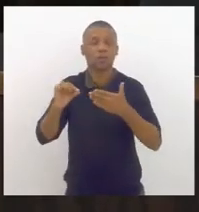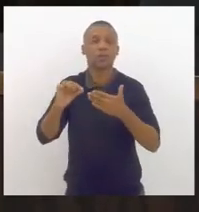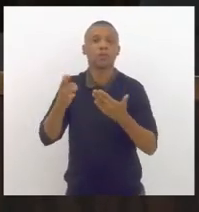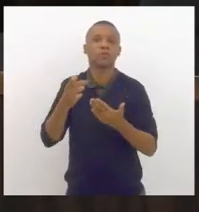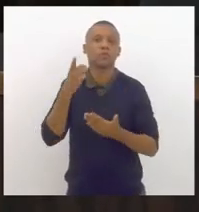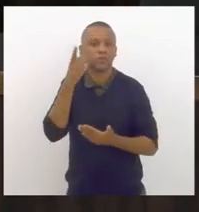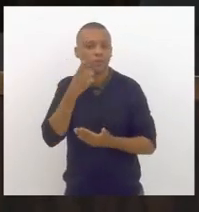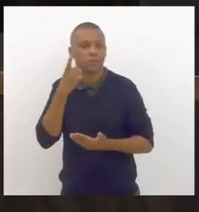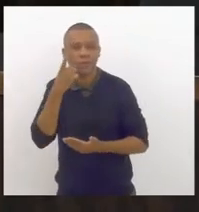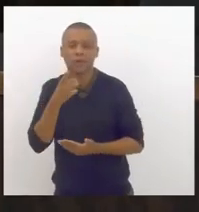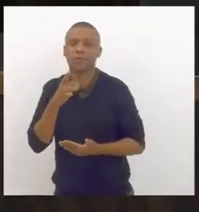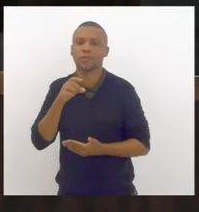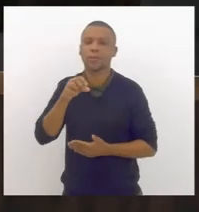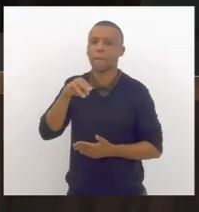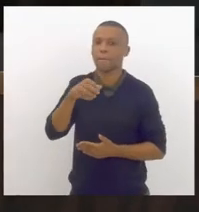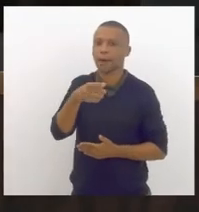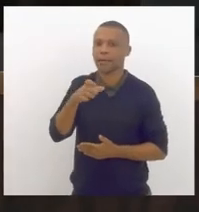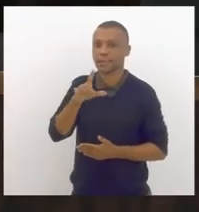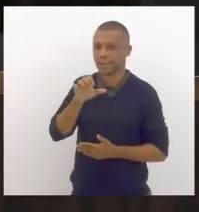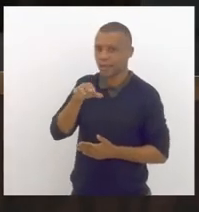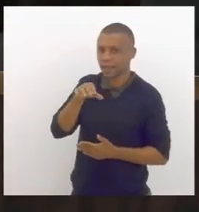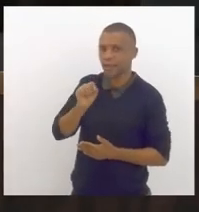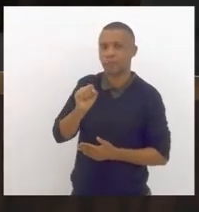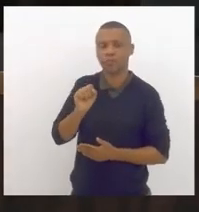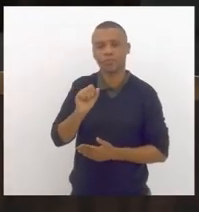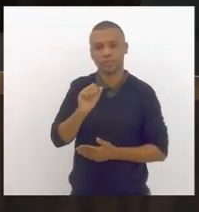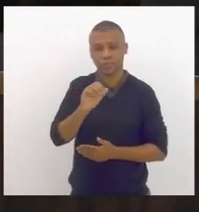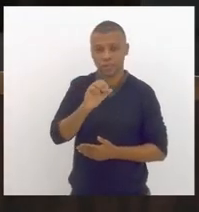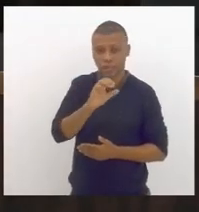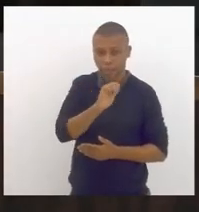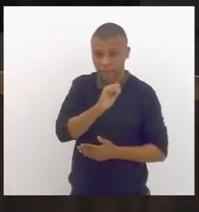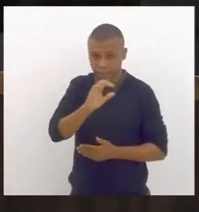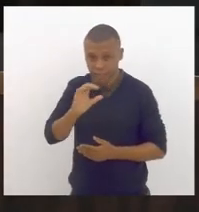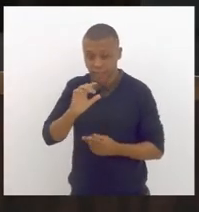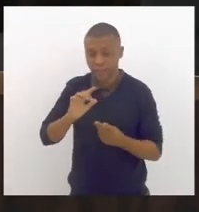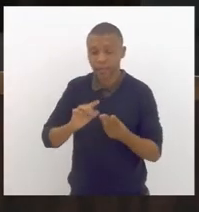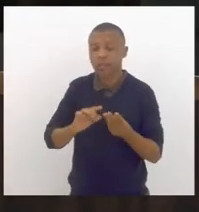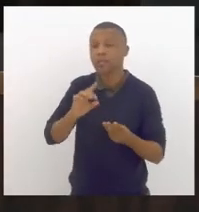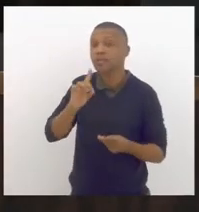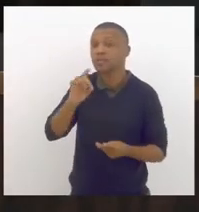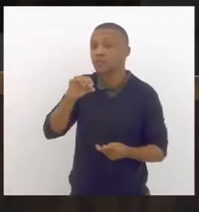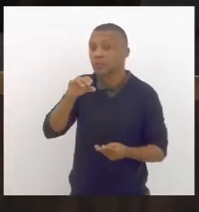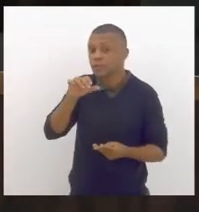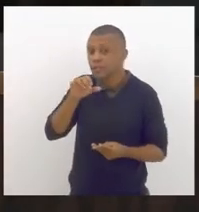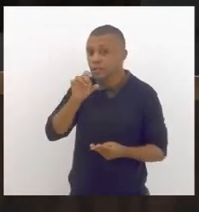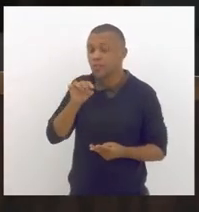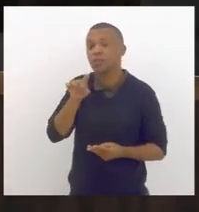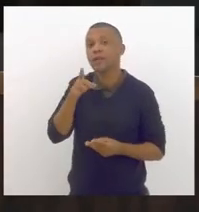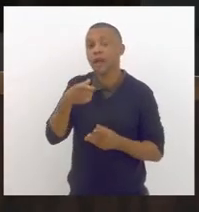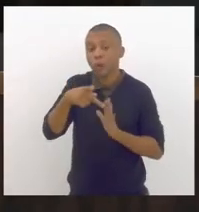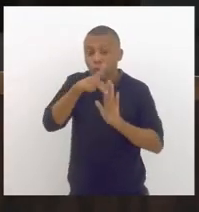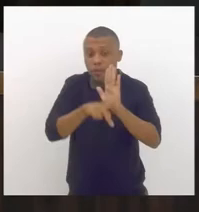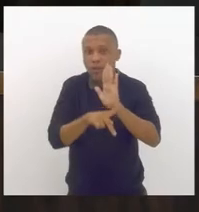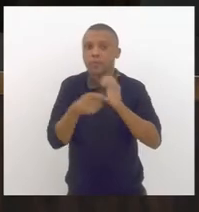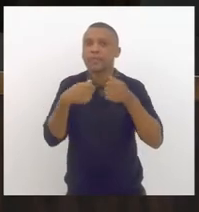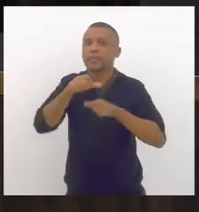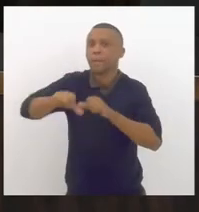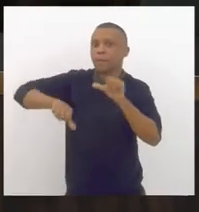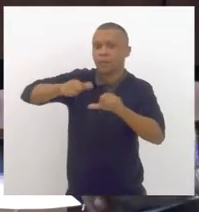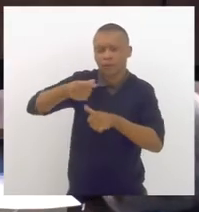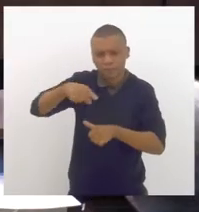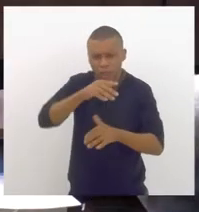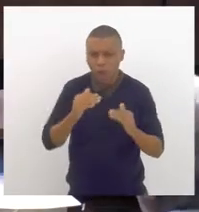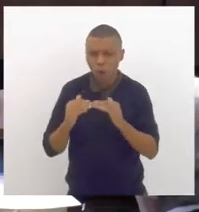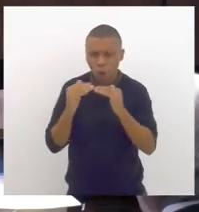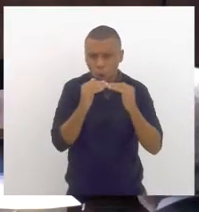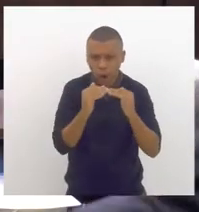Ciliano, Dionísio Lins, propôs ao plenário a inversão de pauta do referido projeto. Senhores que concordam,